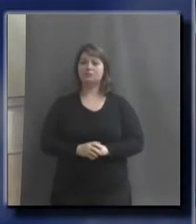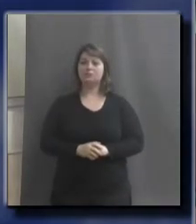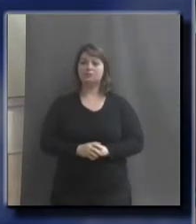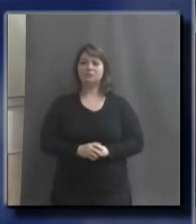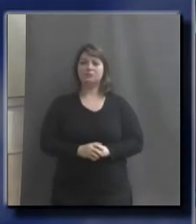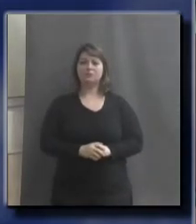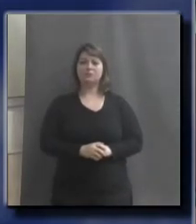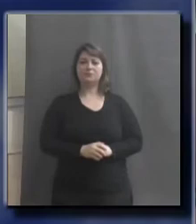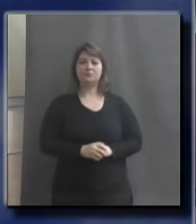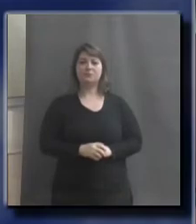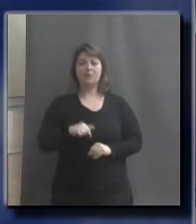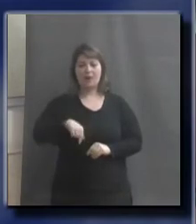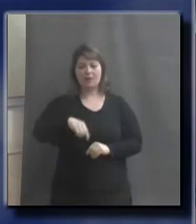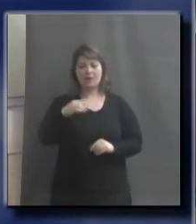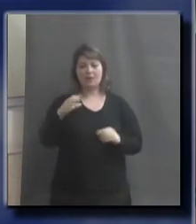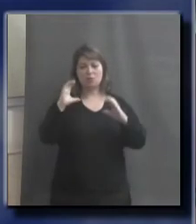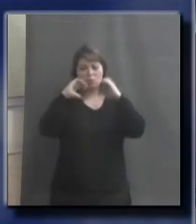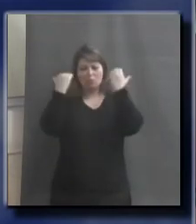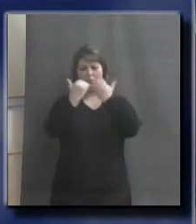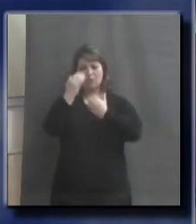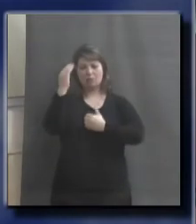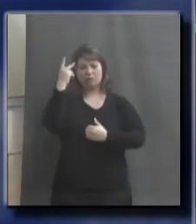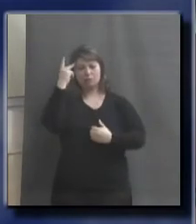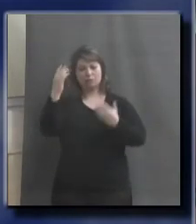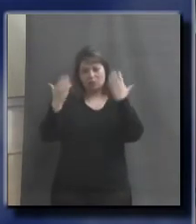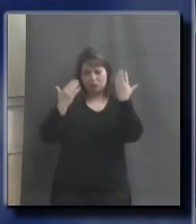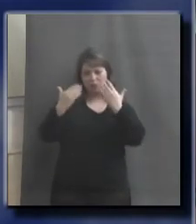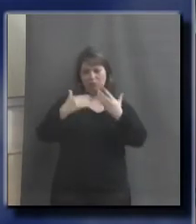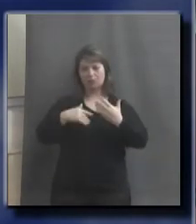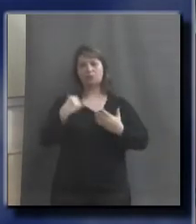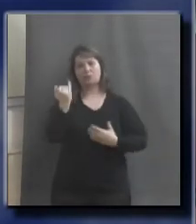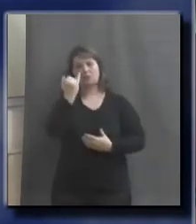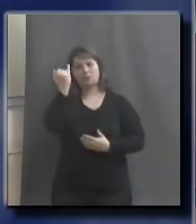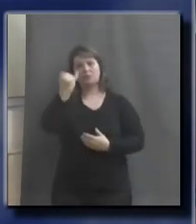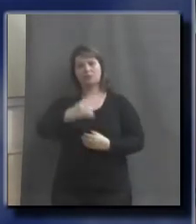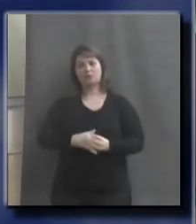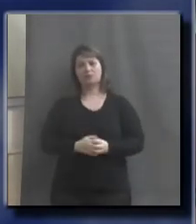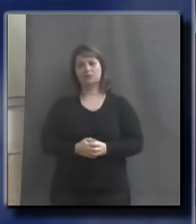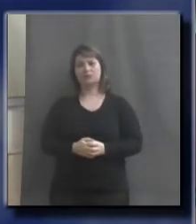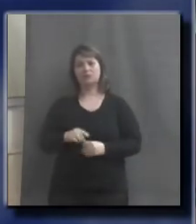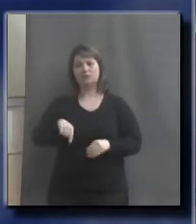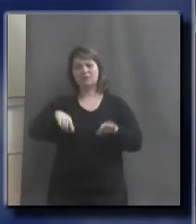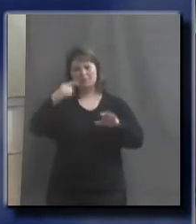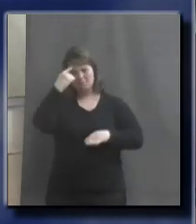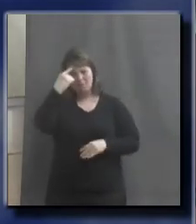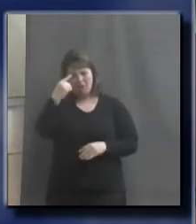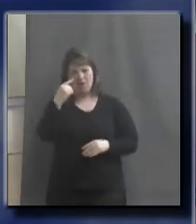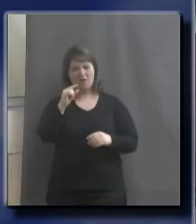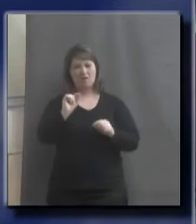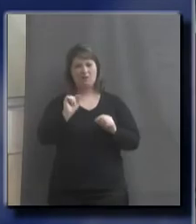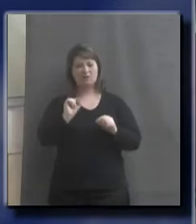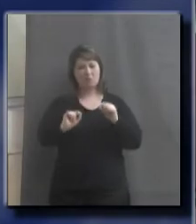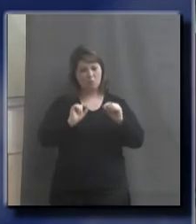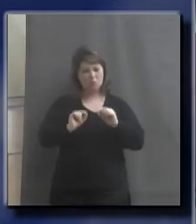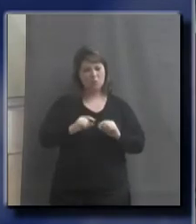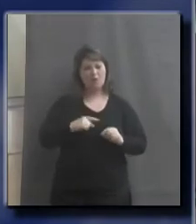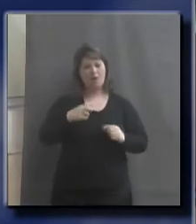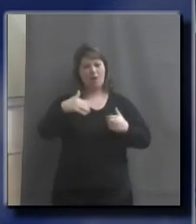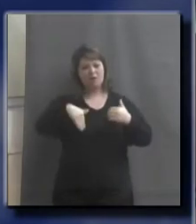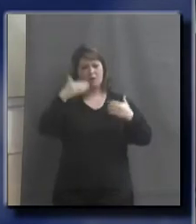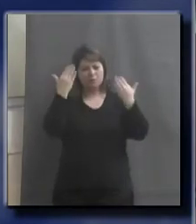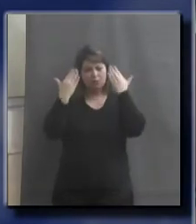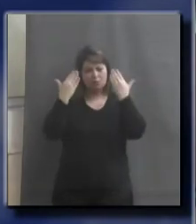9º Congresso Nacional de Psicologia, que é uma instância máxima em que a gente pensa as diretrizes para a psicologia no Brasil, e